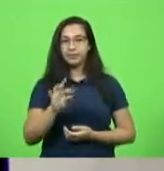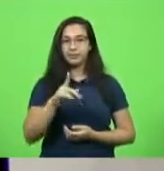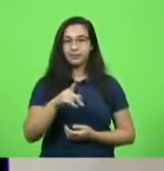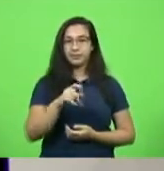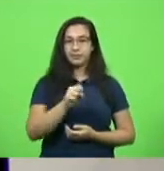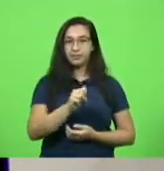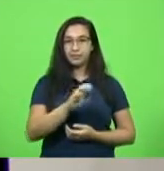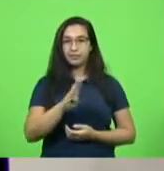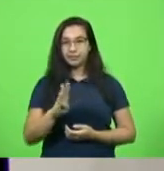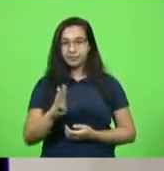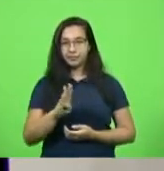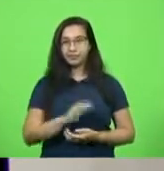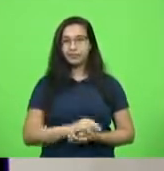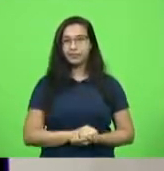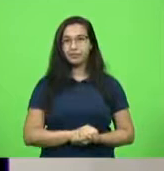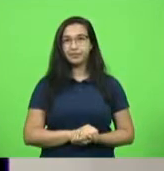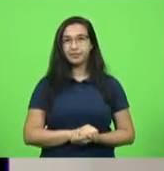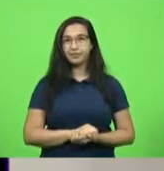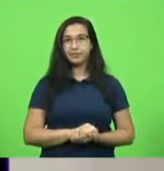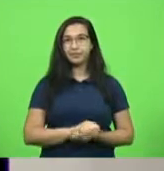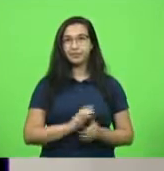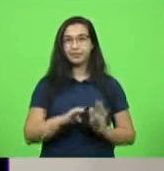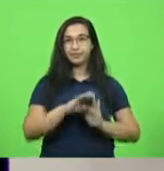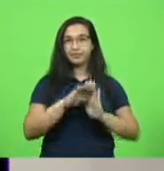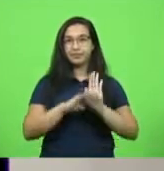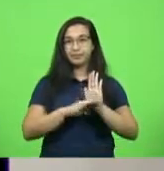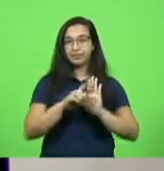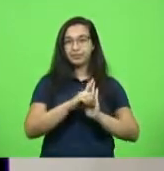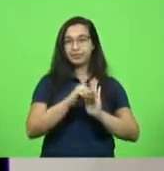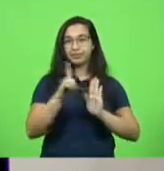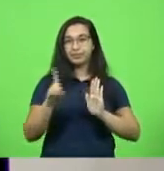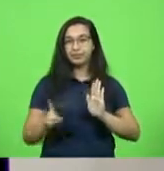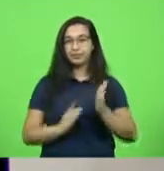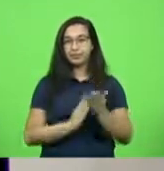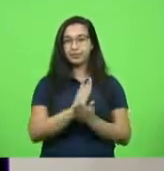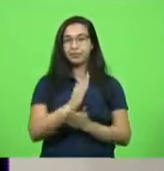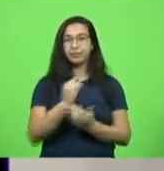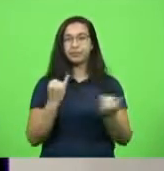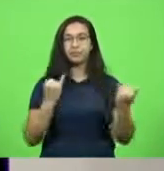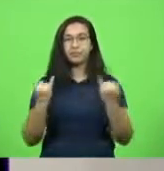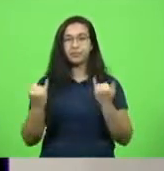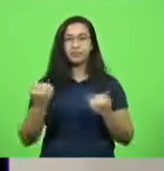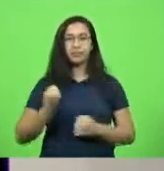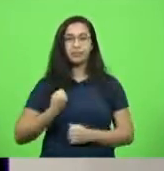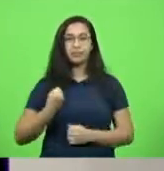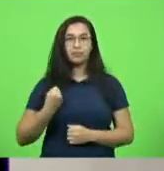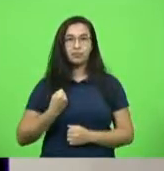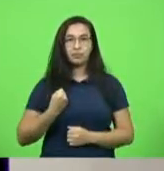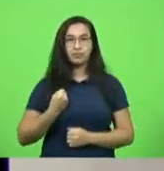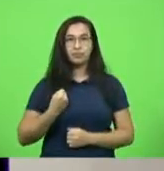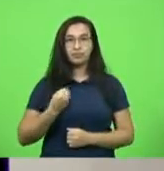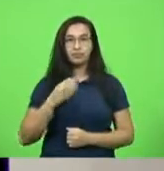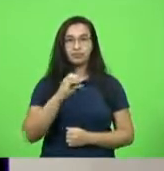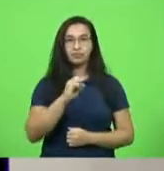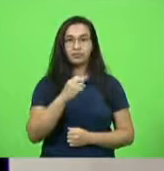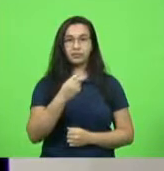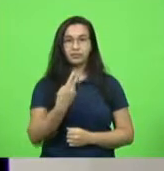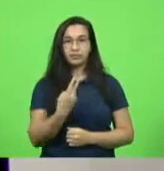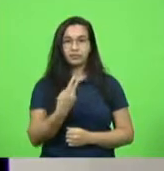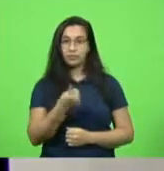e republicanos Ordem do dia foram aprovados os pedidos de informação números a